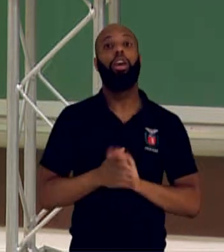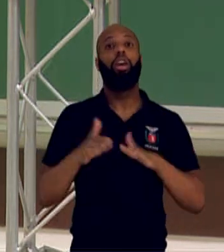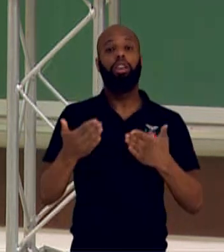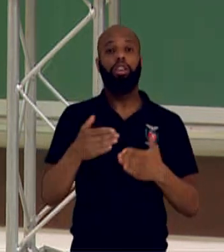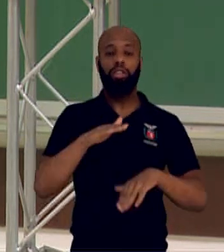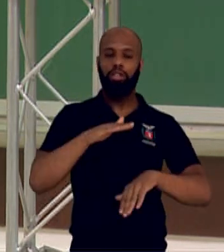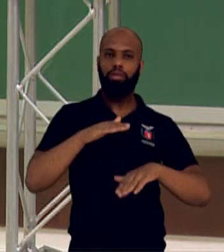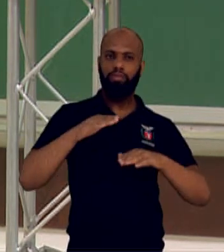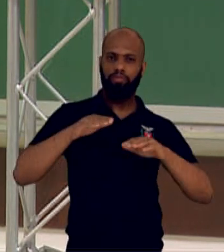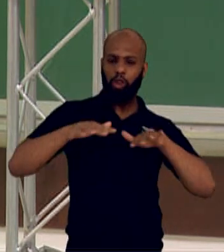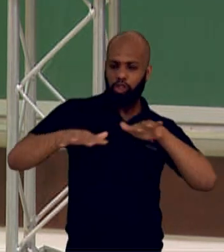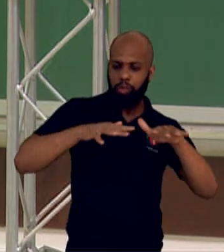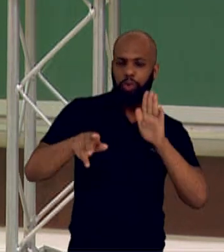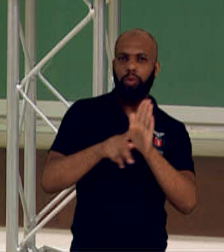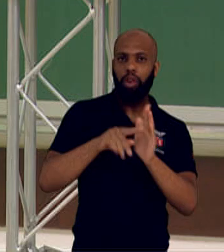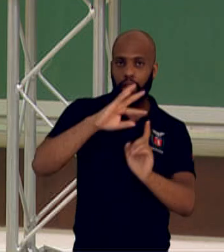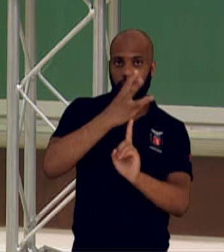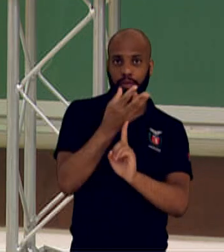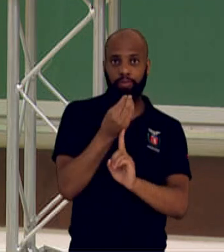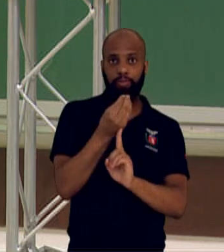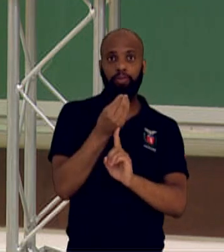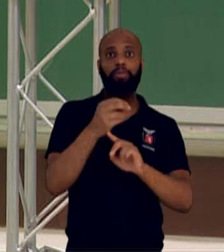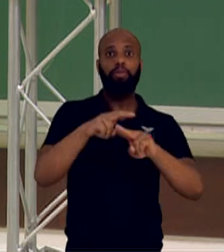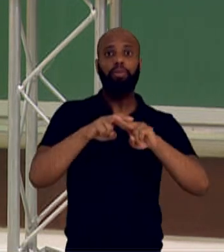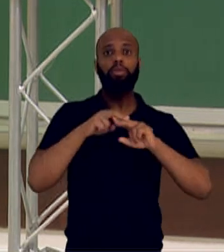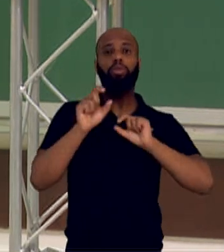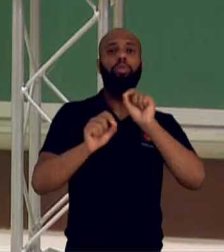artístico foi trazido pelo...